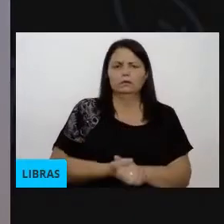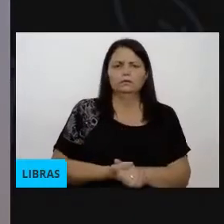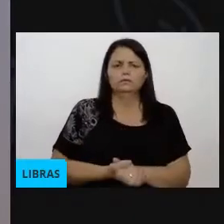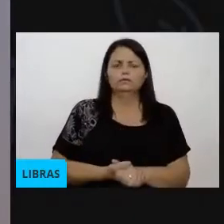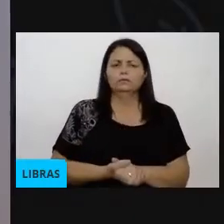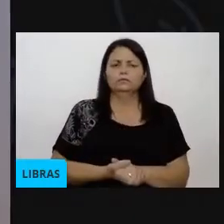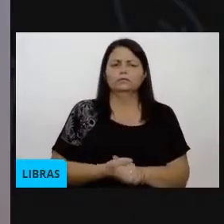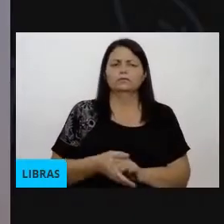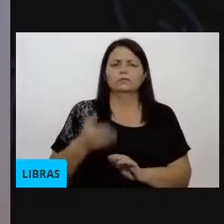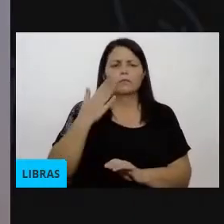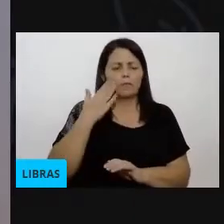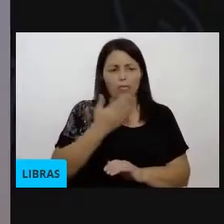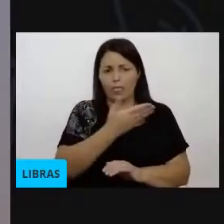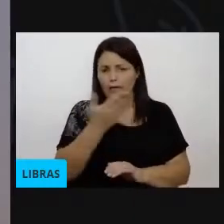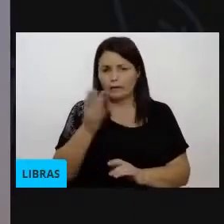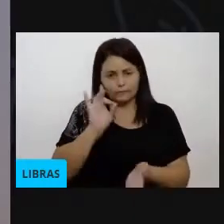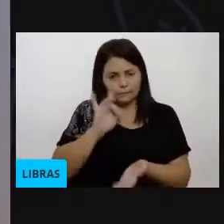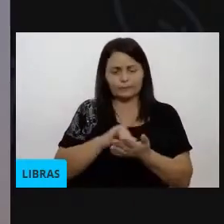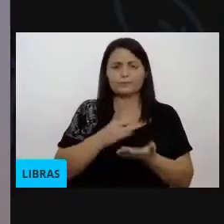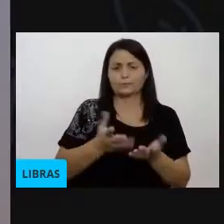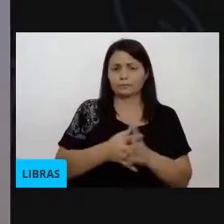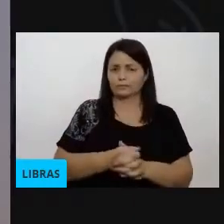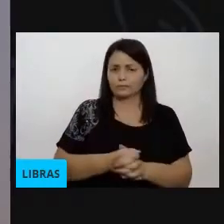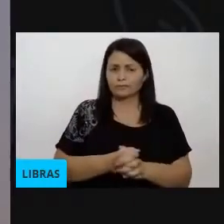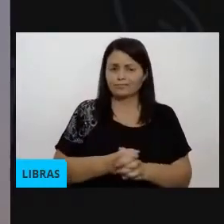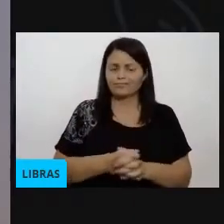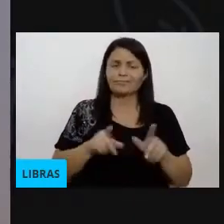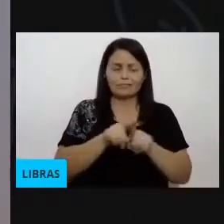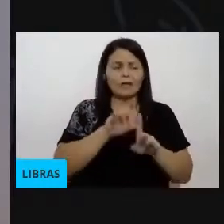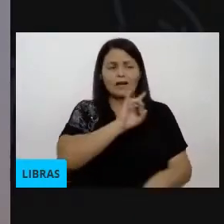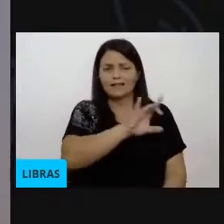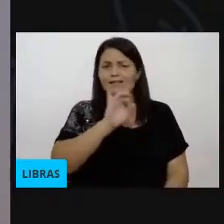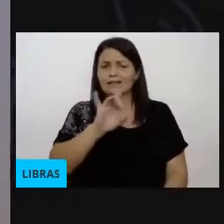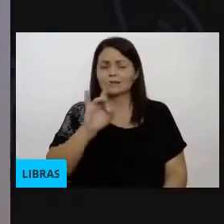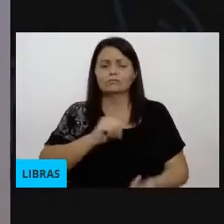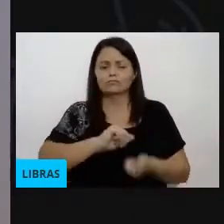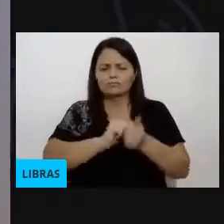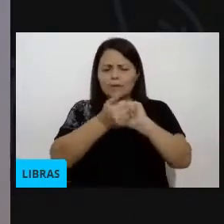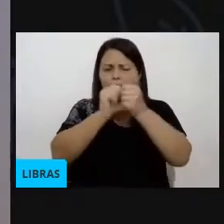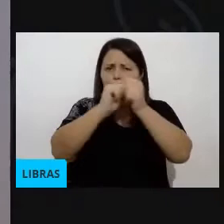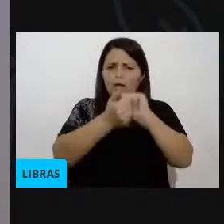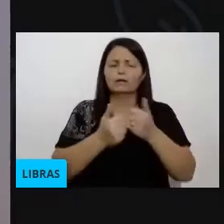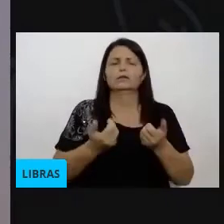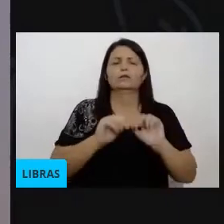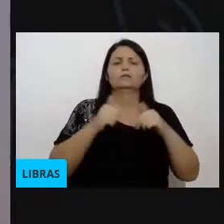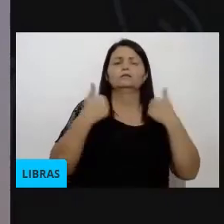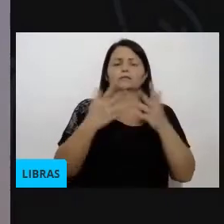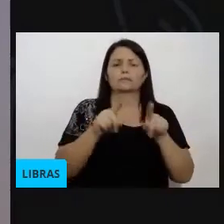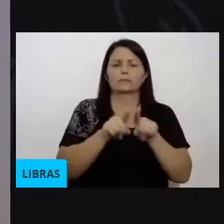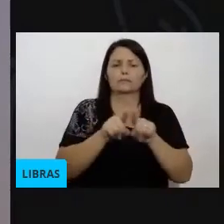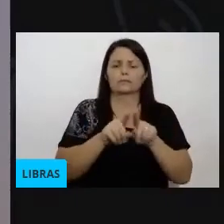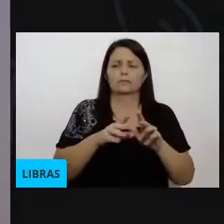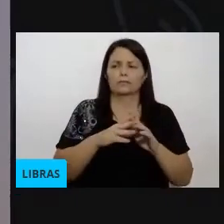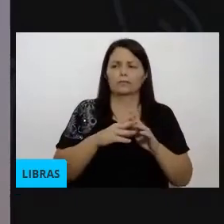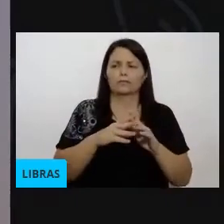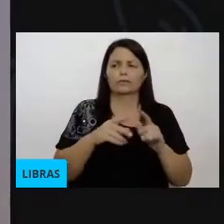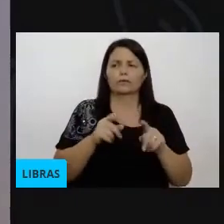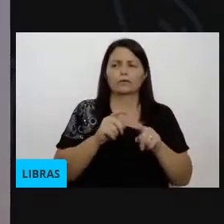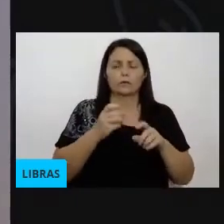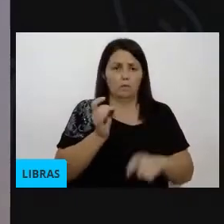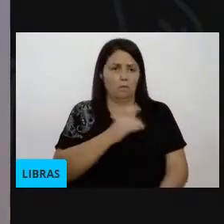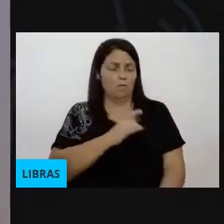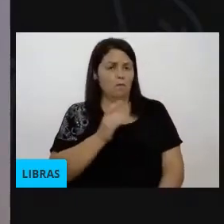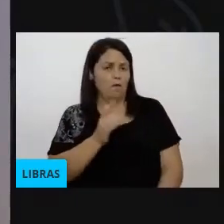Bom, mas fato é que está aí, é uma realidade, né? E que cada um tem que tentar se adaptar. Eu acho que a escola, que ficou com muito